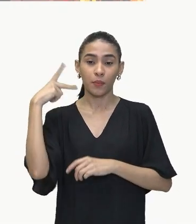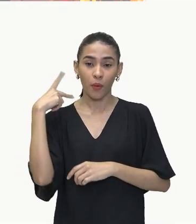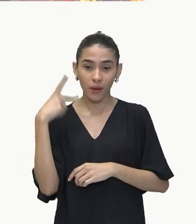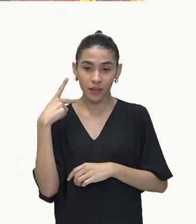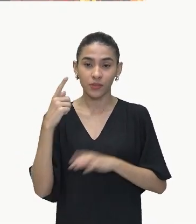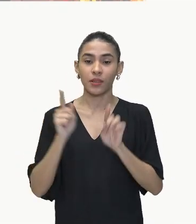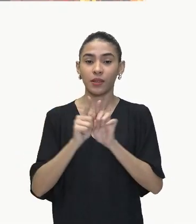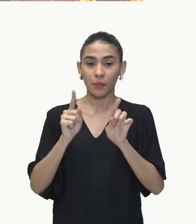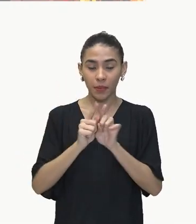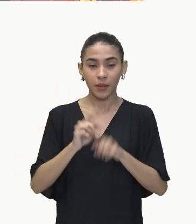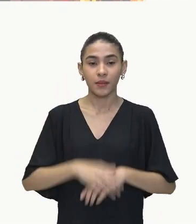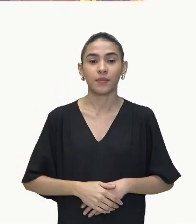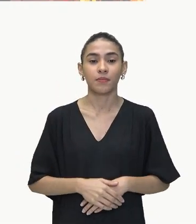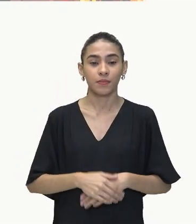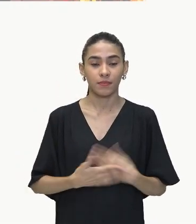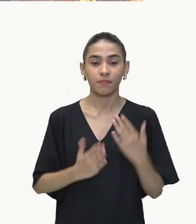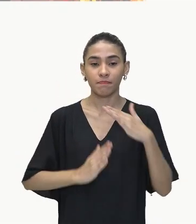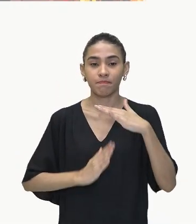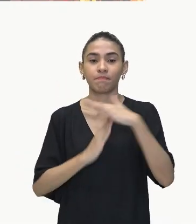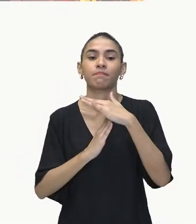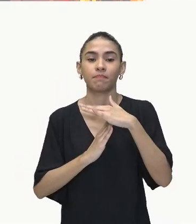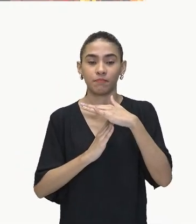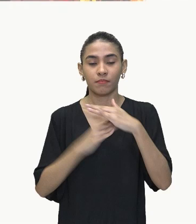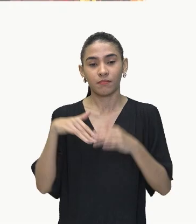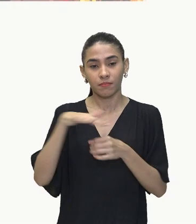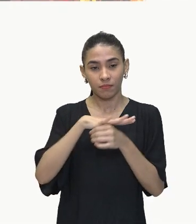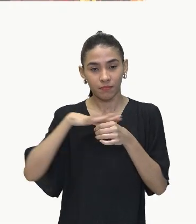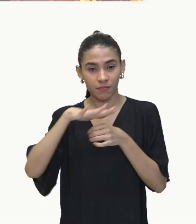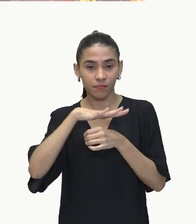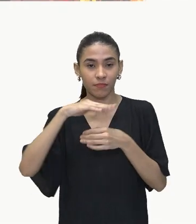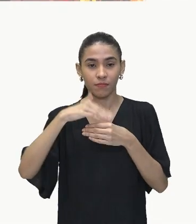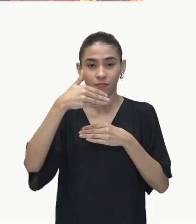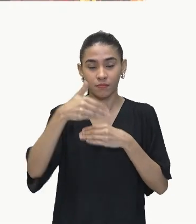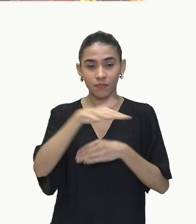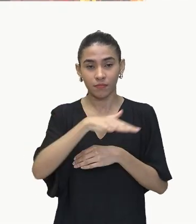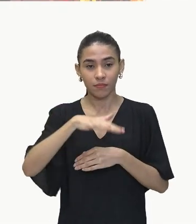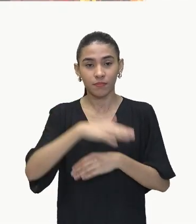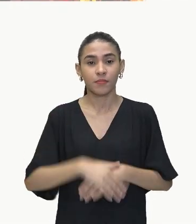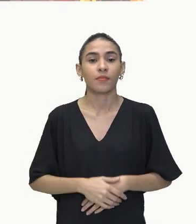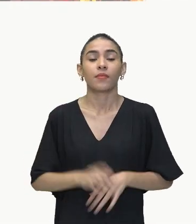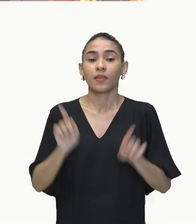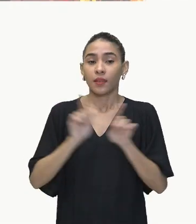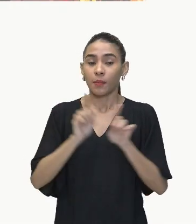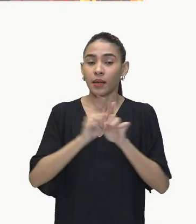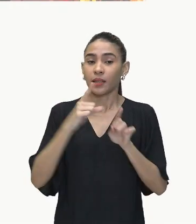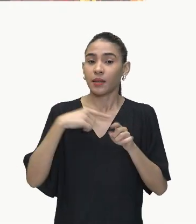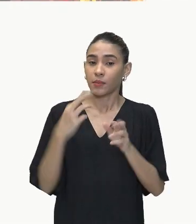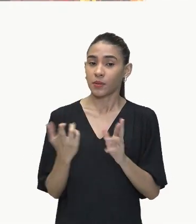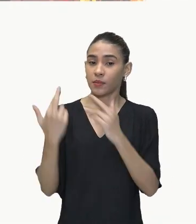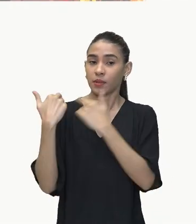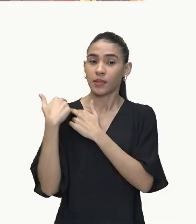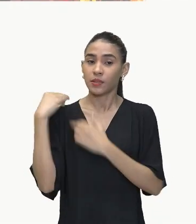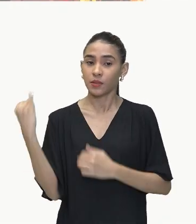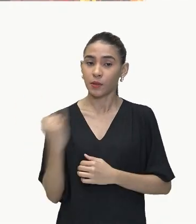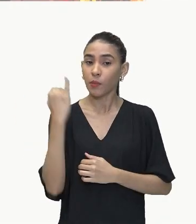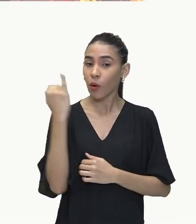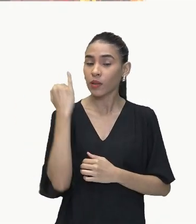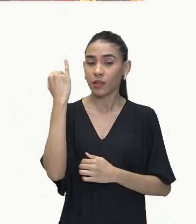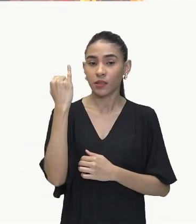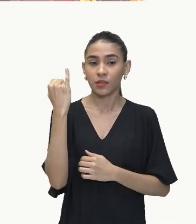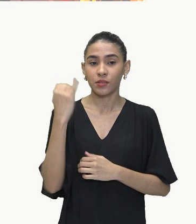também que extrapolam com certeza os seus limites. Além disso, elas desempenham papéis centrais,